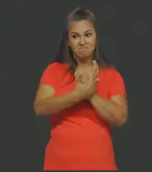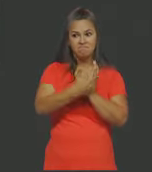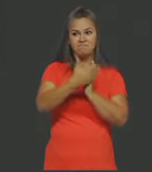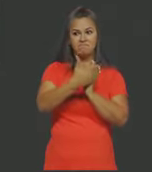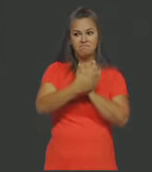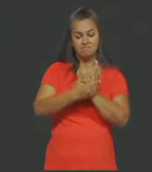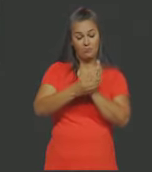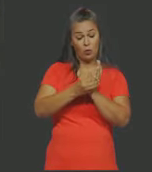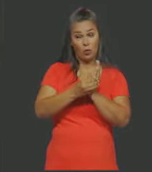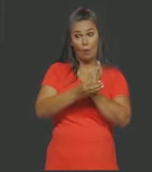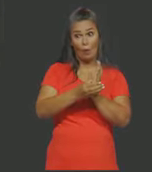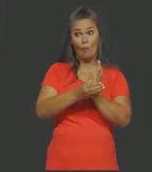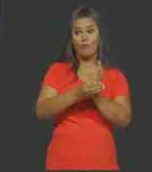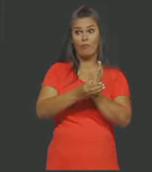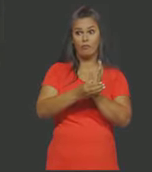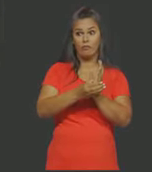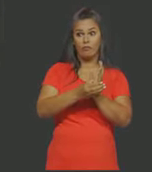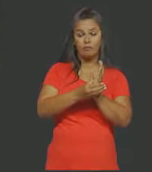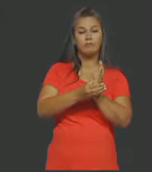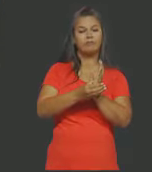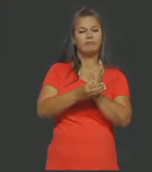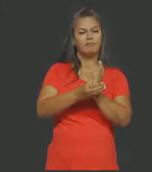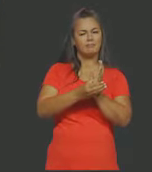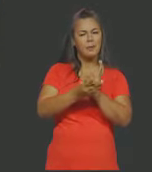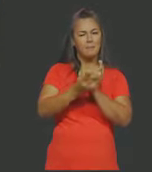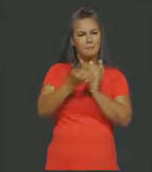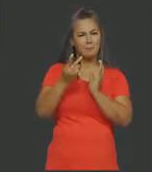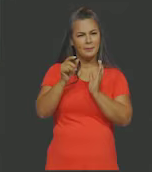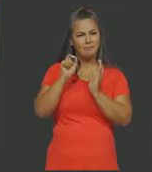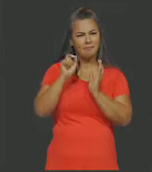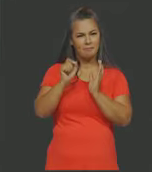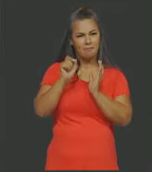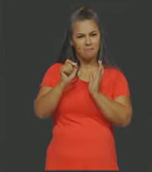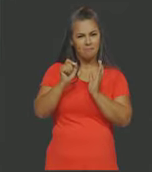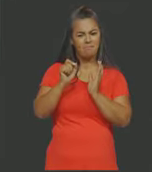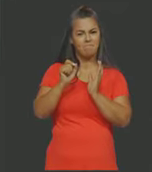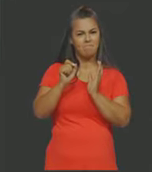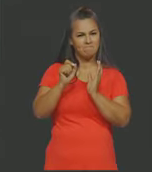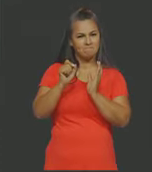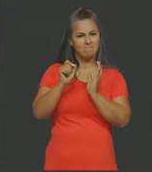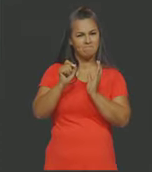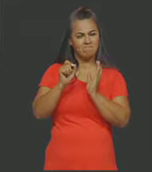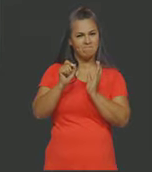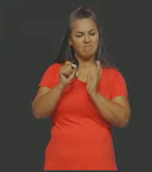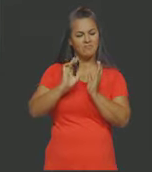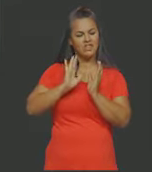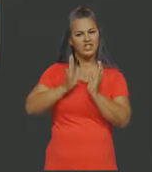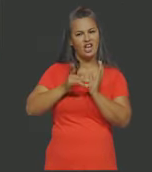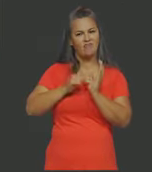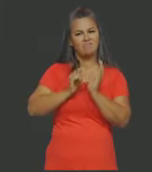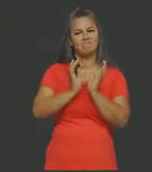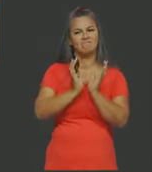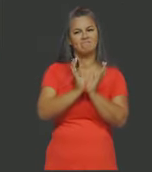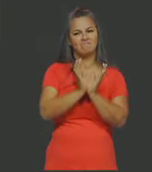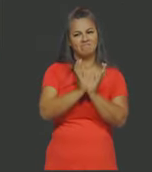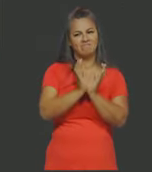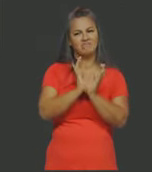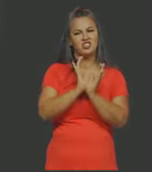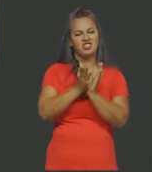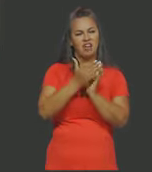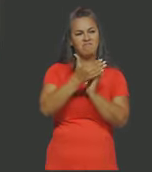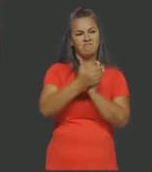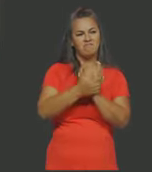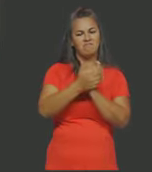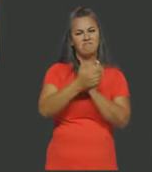Olha que interessante, olha a questão dos sinais. O útero está pronto, já desenvolveu a parede que